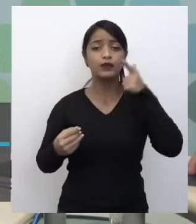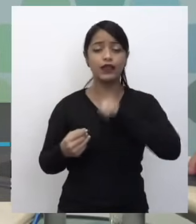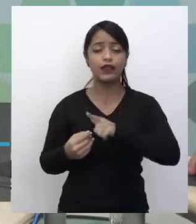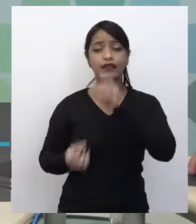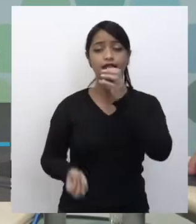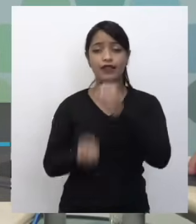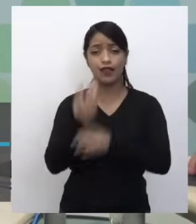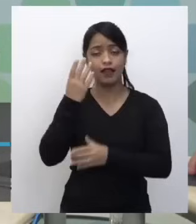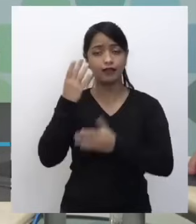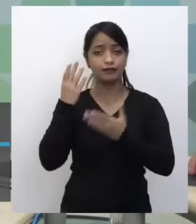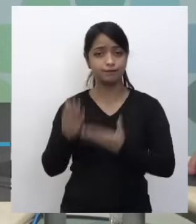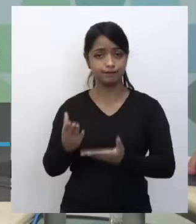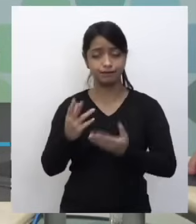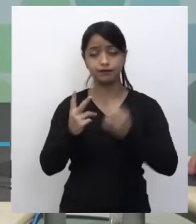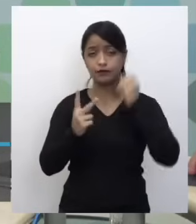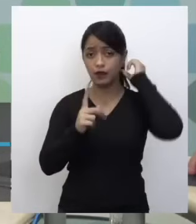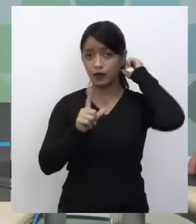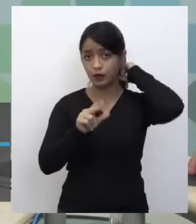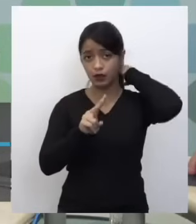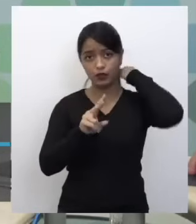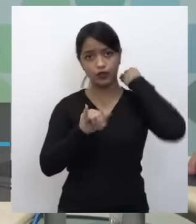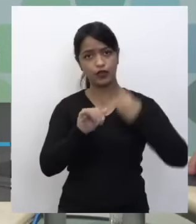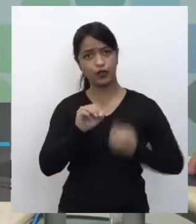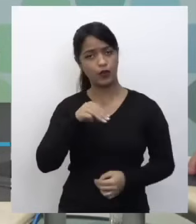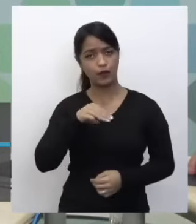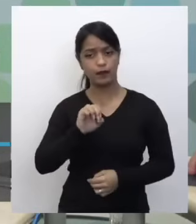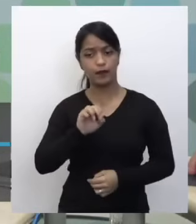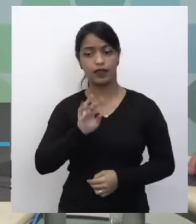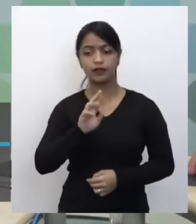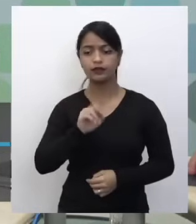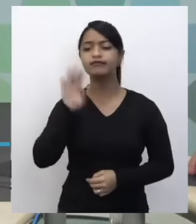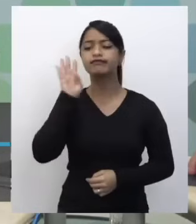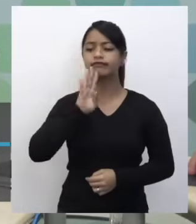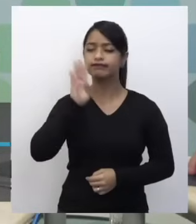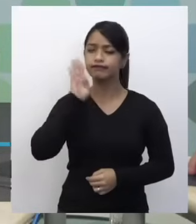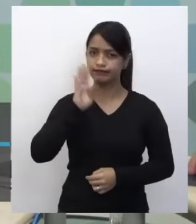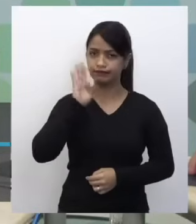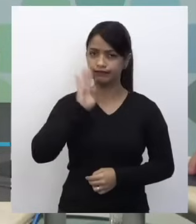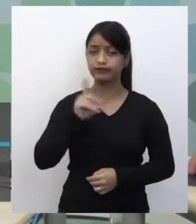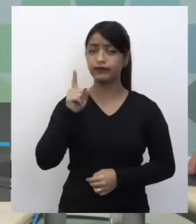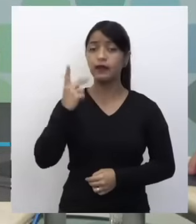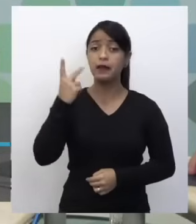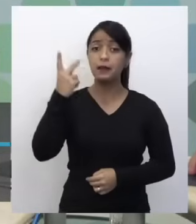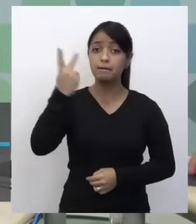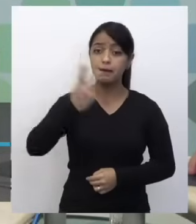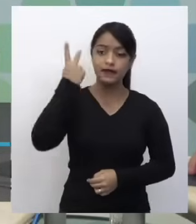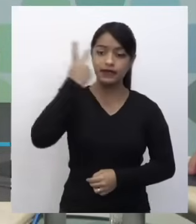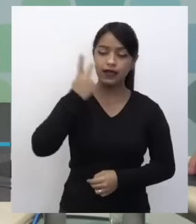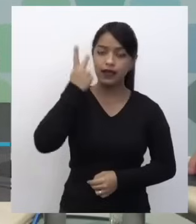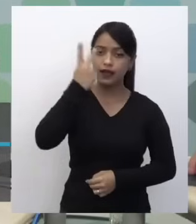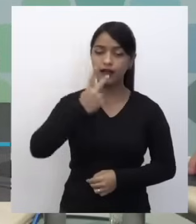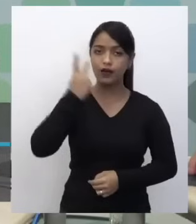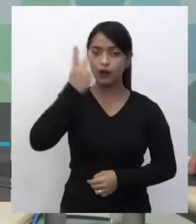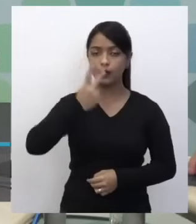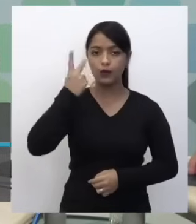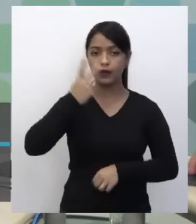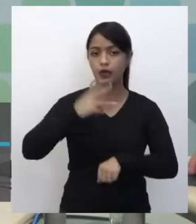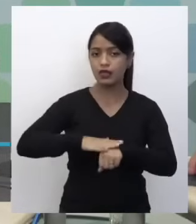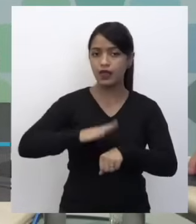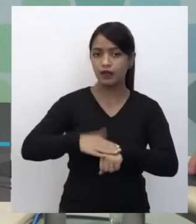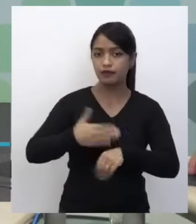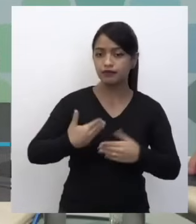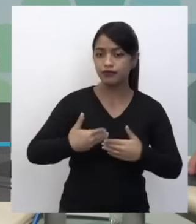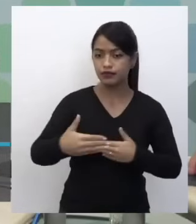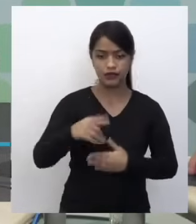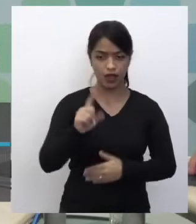instrumento, que é um instrumento super bacana. Esse instrumento ele não prevê, né? Ele não prevê o tempo,